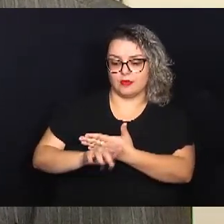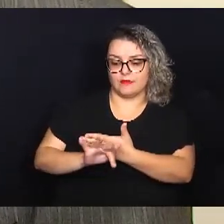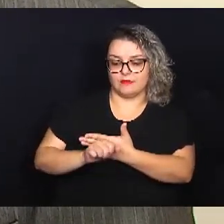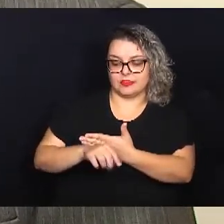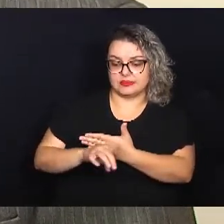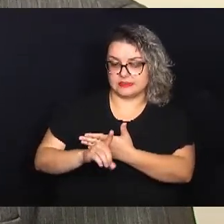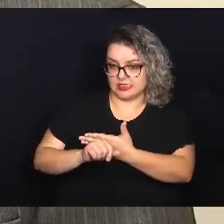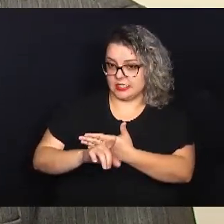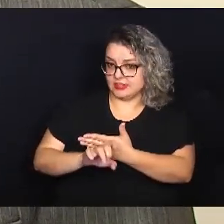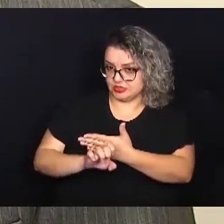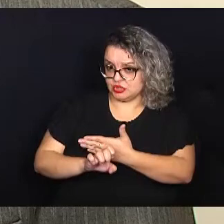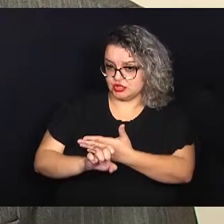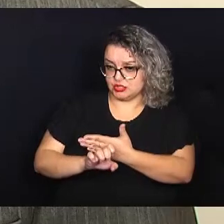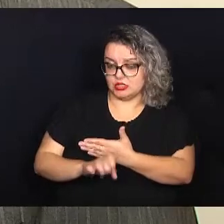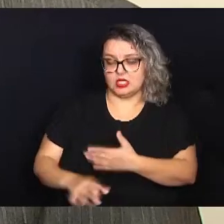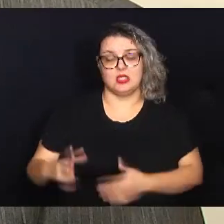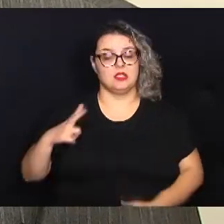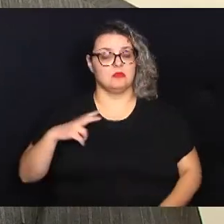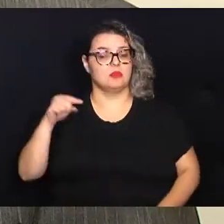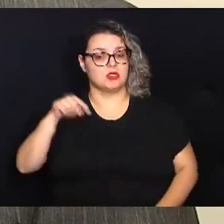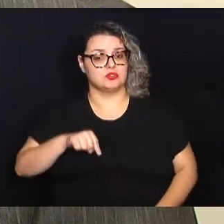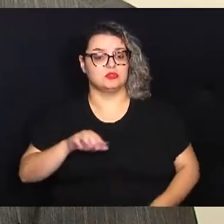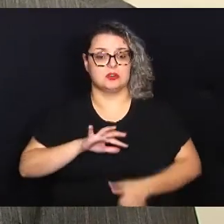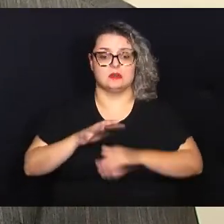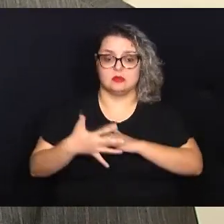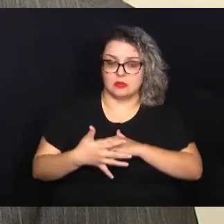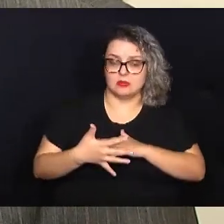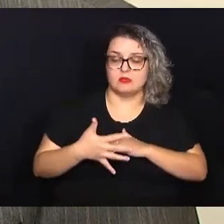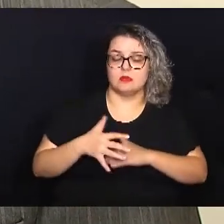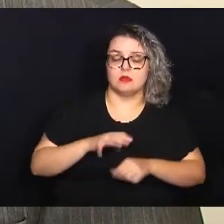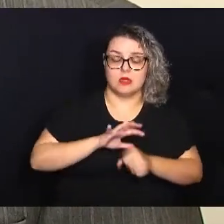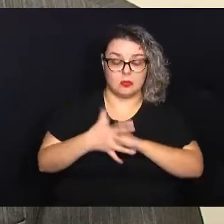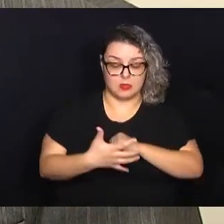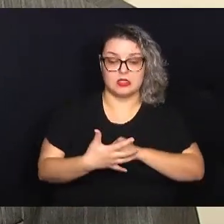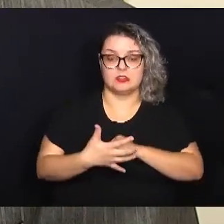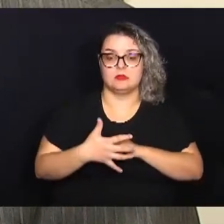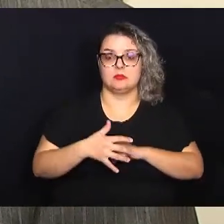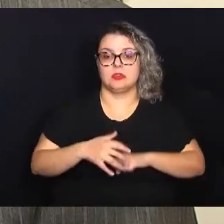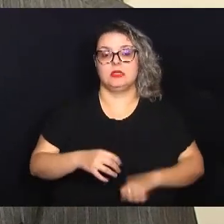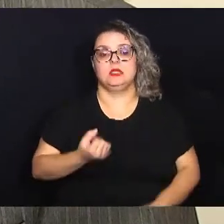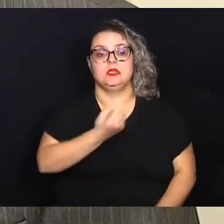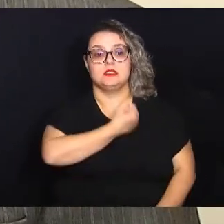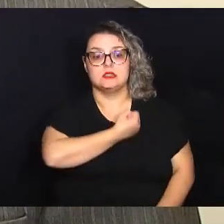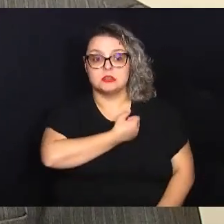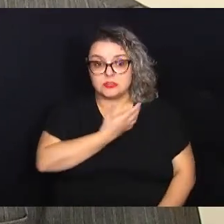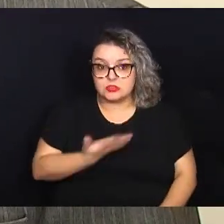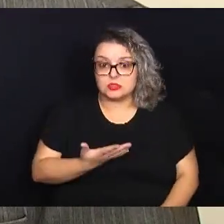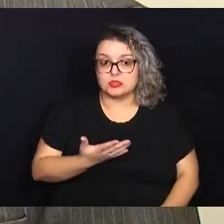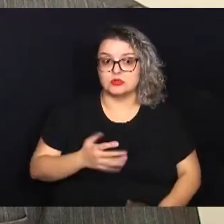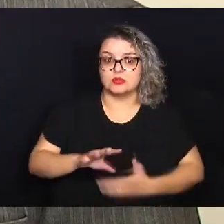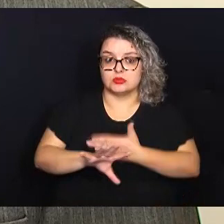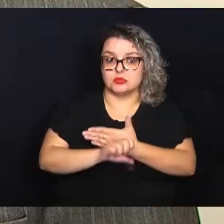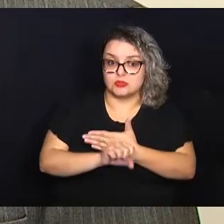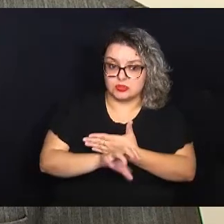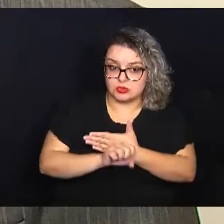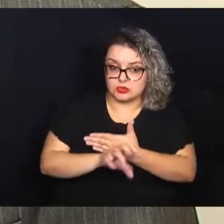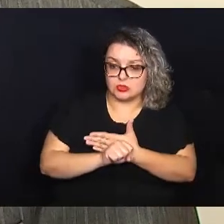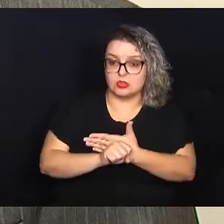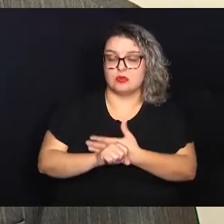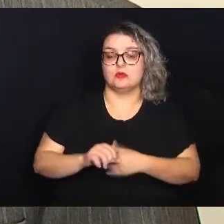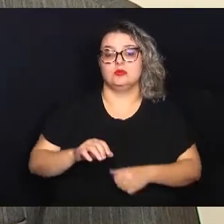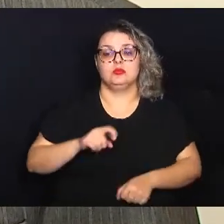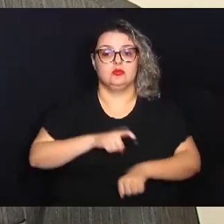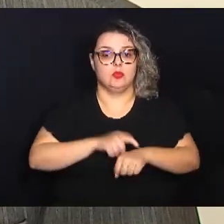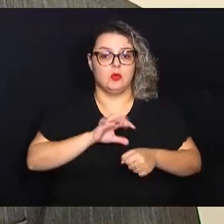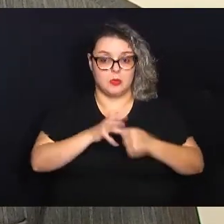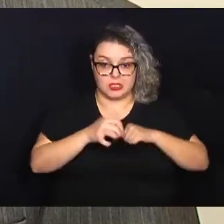orfandade, já que, em particular, na pandemia, né, esses números de órfãos